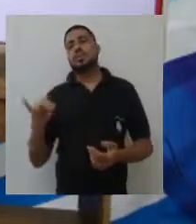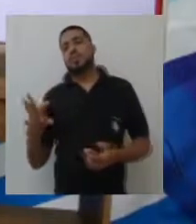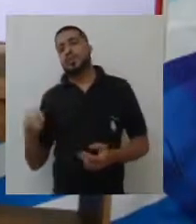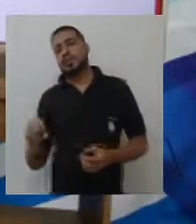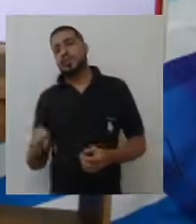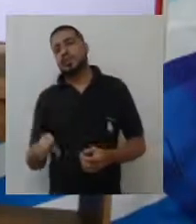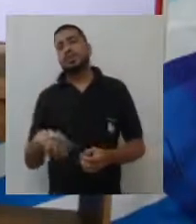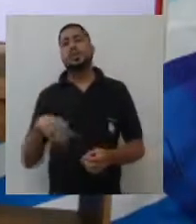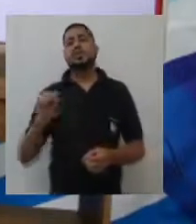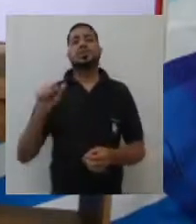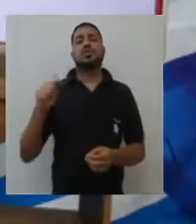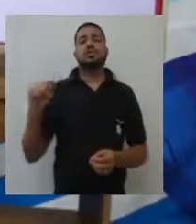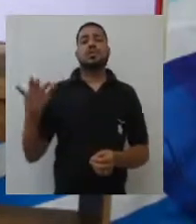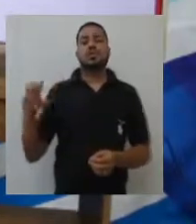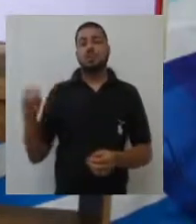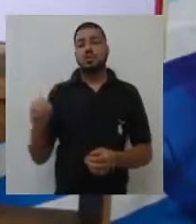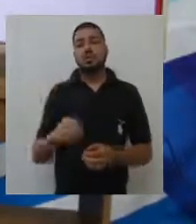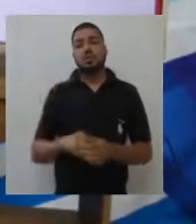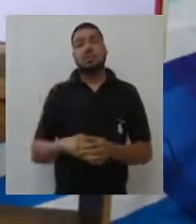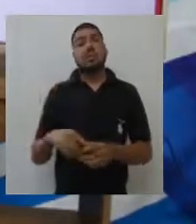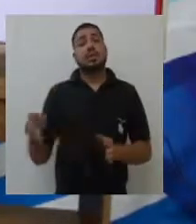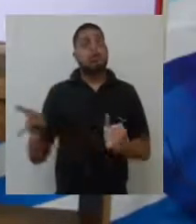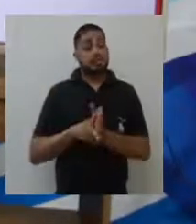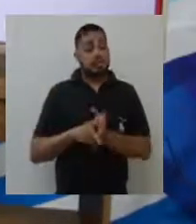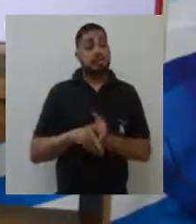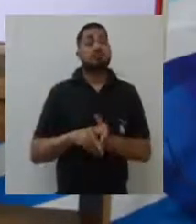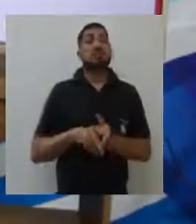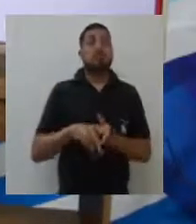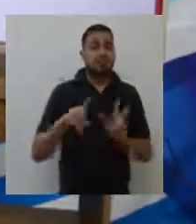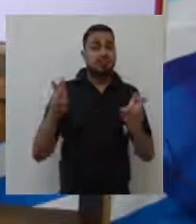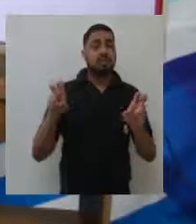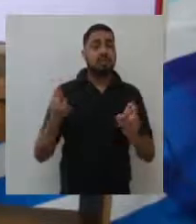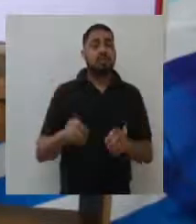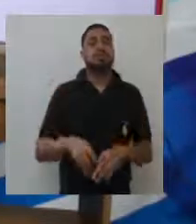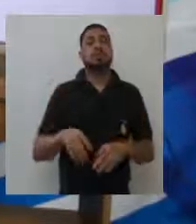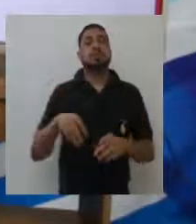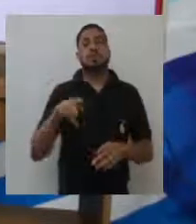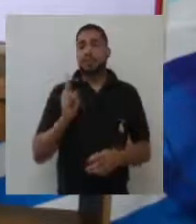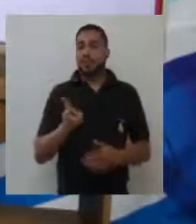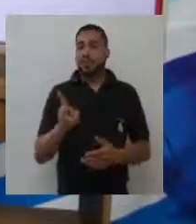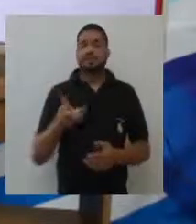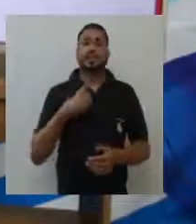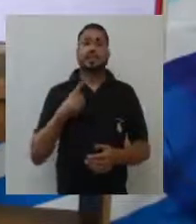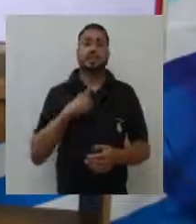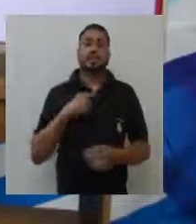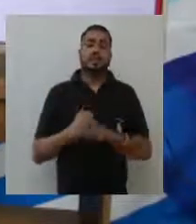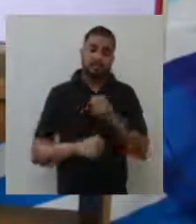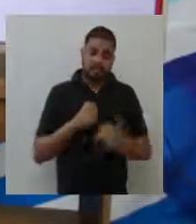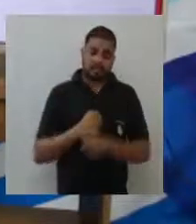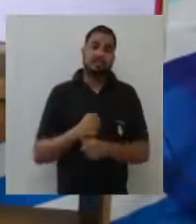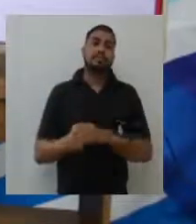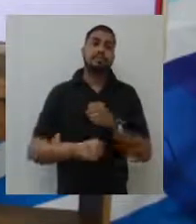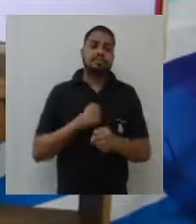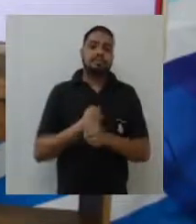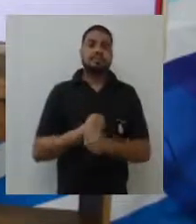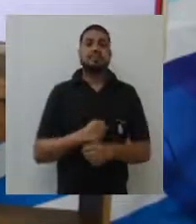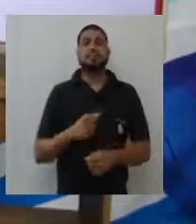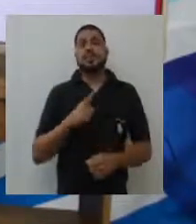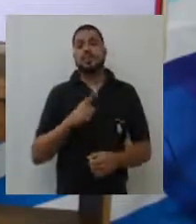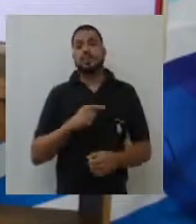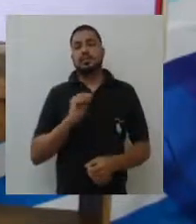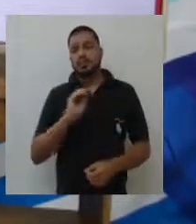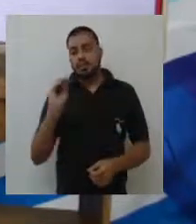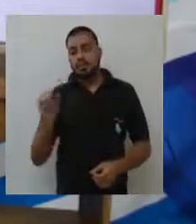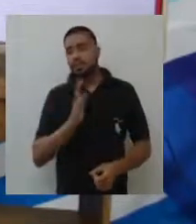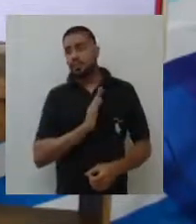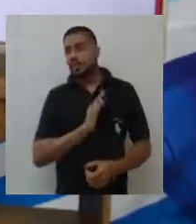e propriedade coligativa. É assunto que cai certeiro, cai direto, tá? Todo mundo cai questão disso aí, tá? Um beijo aí no teu